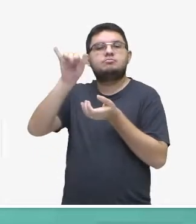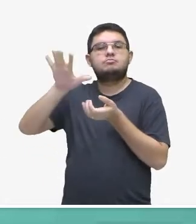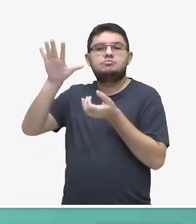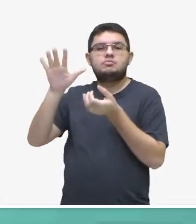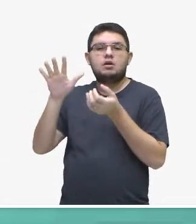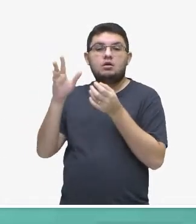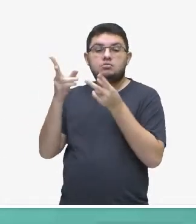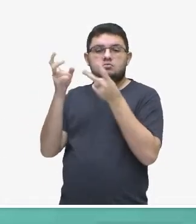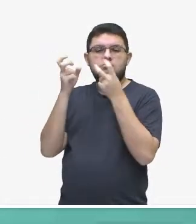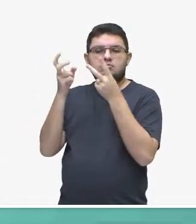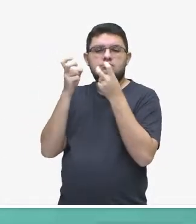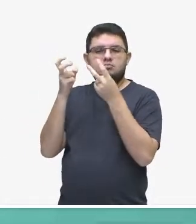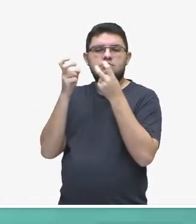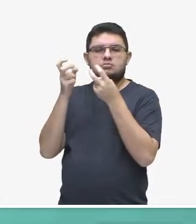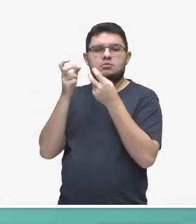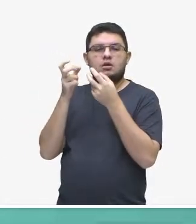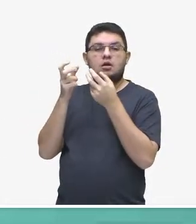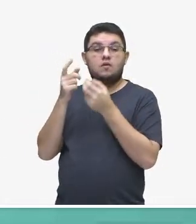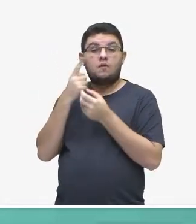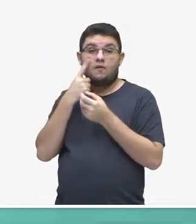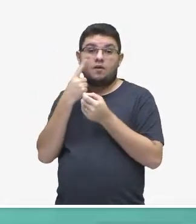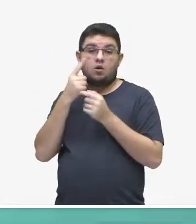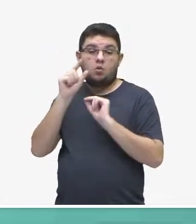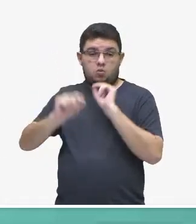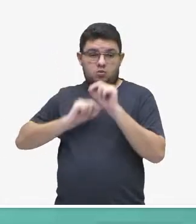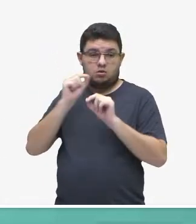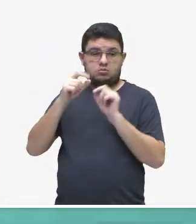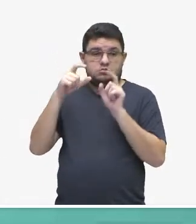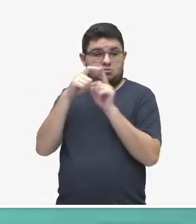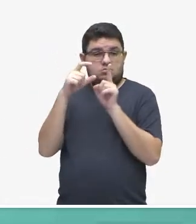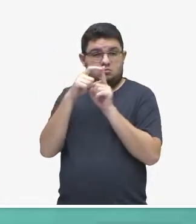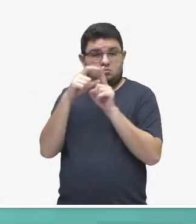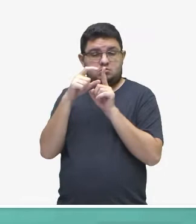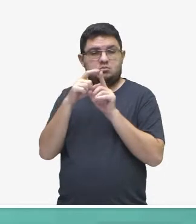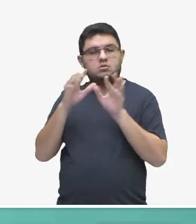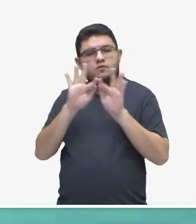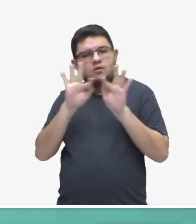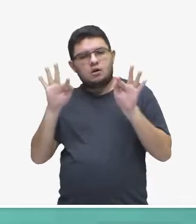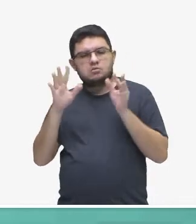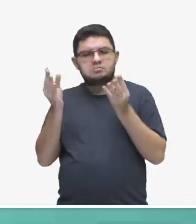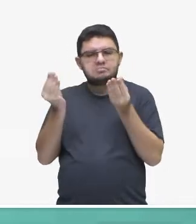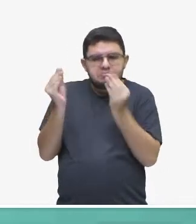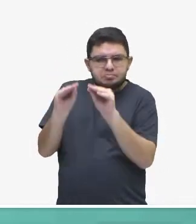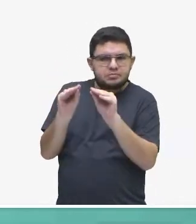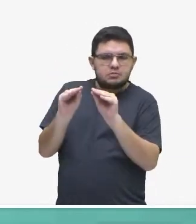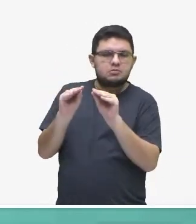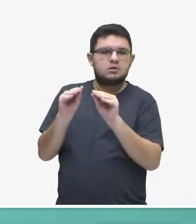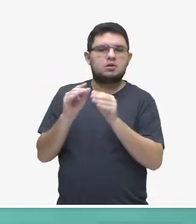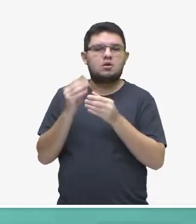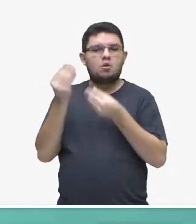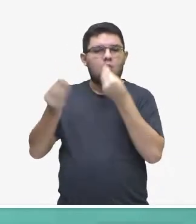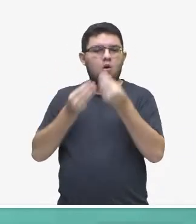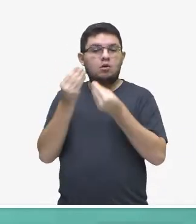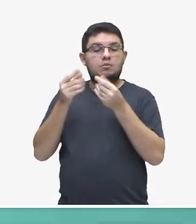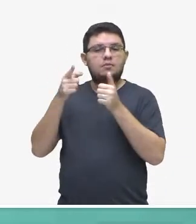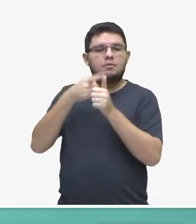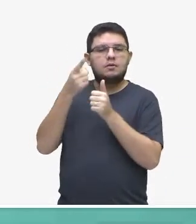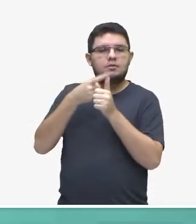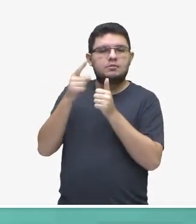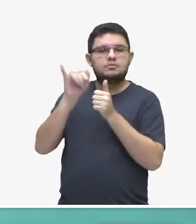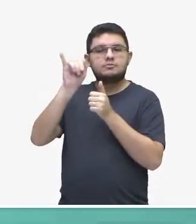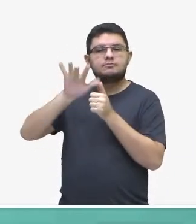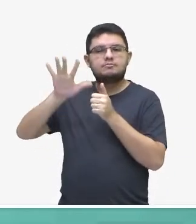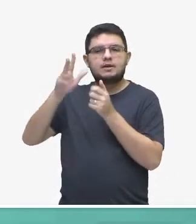né, verificar qual é a expressão correta que vai preencher essa frase, tá? Para isso eu preciso dar uma olhada na imagem. Bom, a